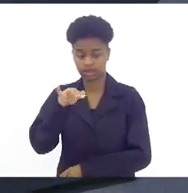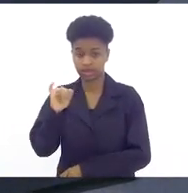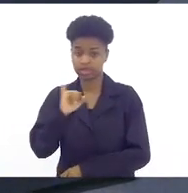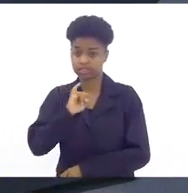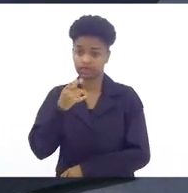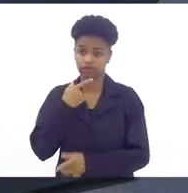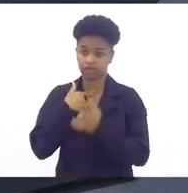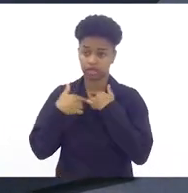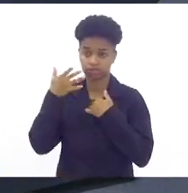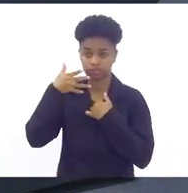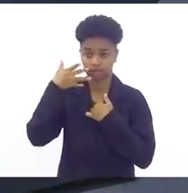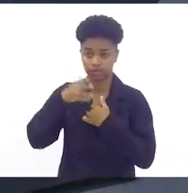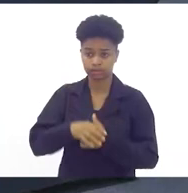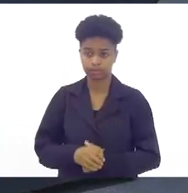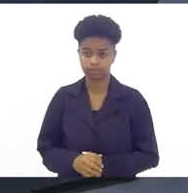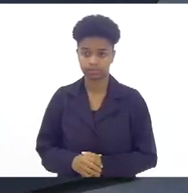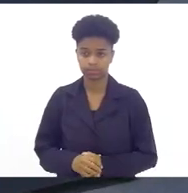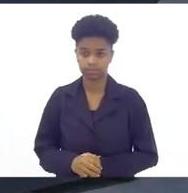palavra